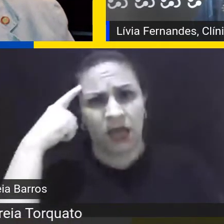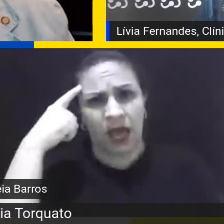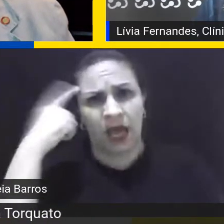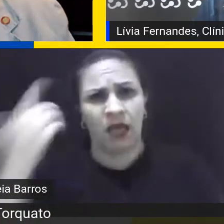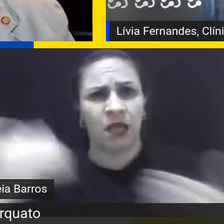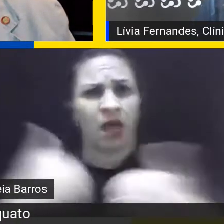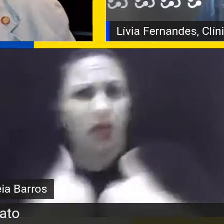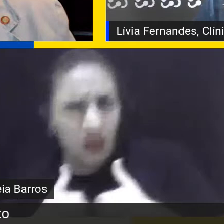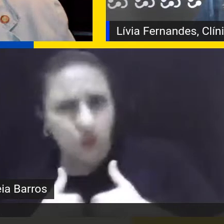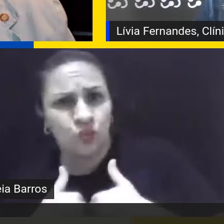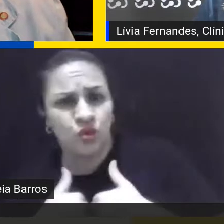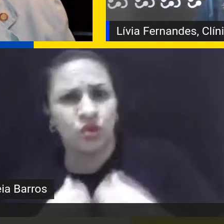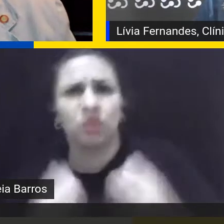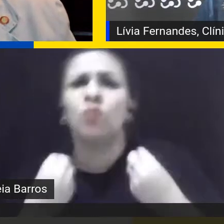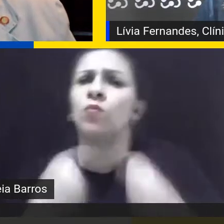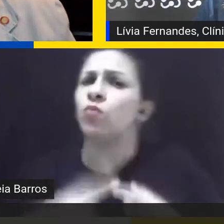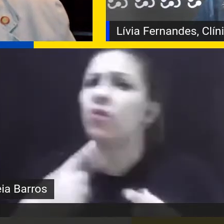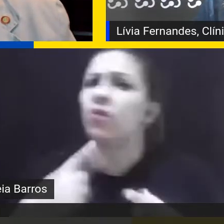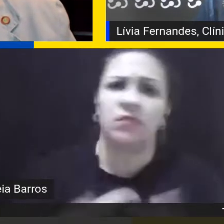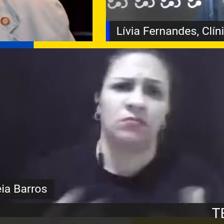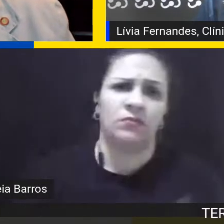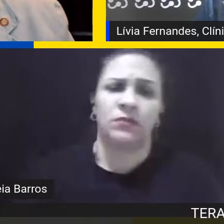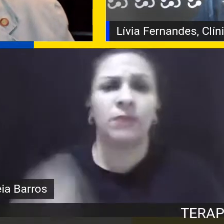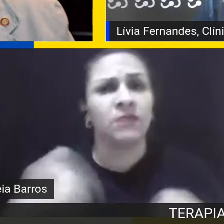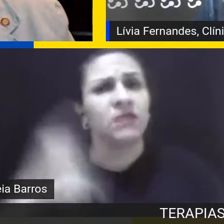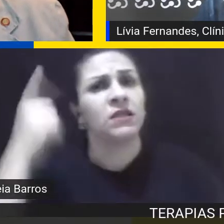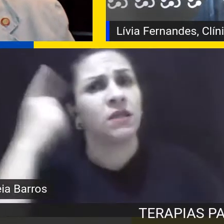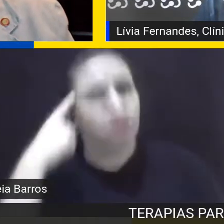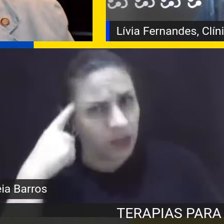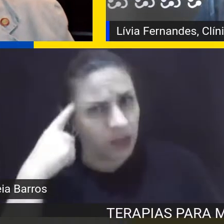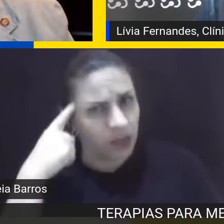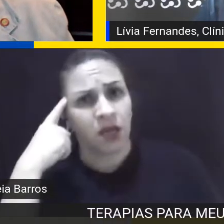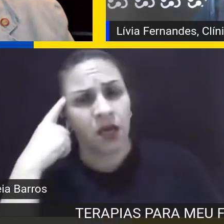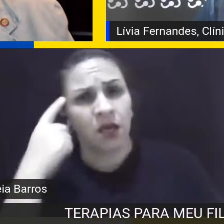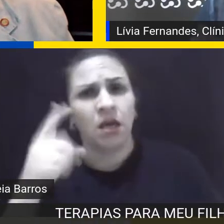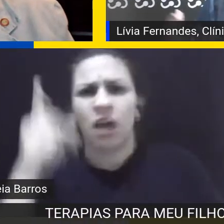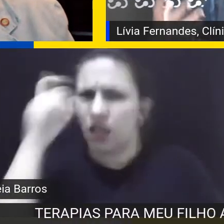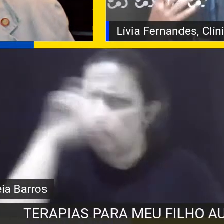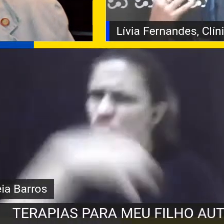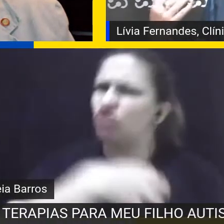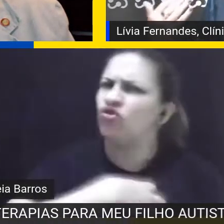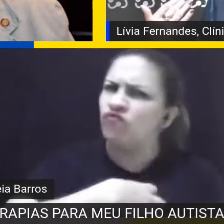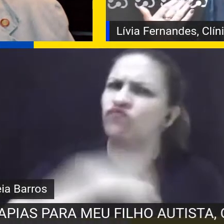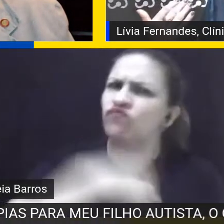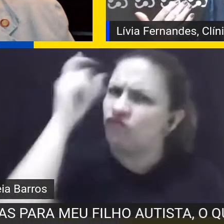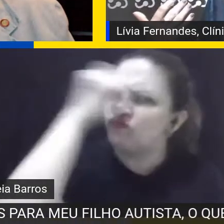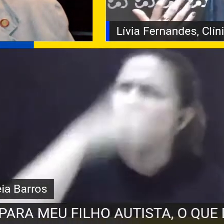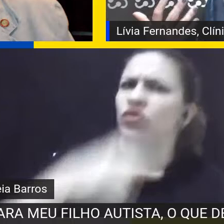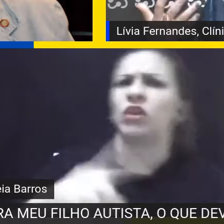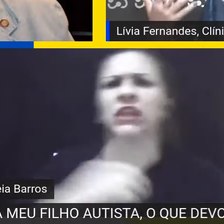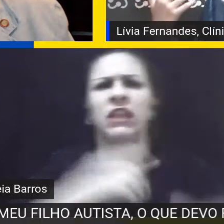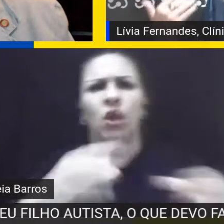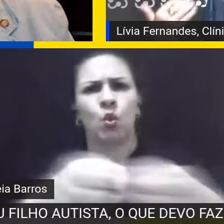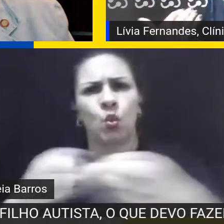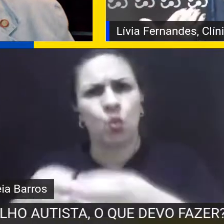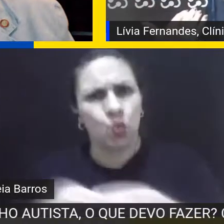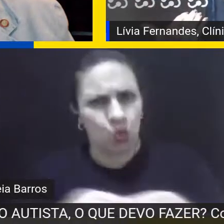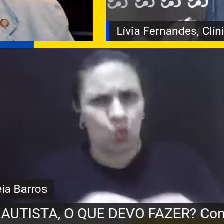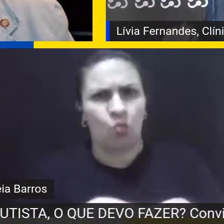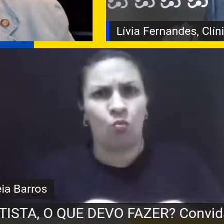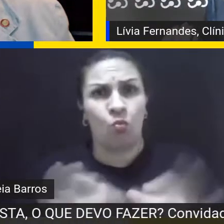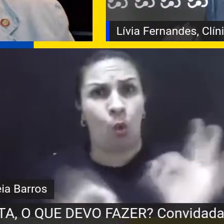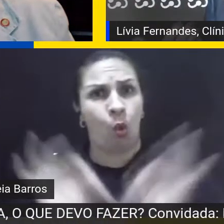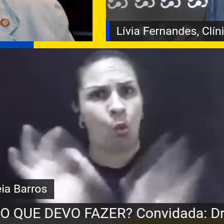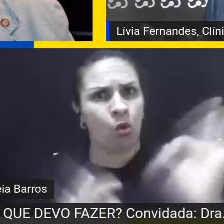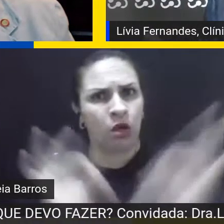convênio, né? Então, a gente fica numa situação muito complicada, porque nós temos uma equipe por detrás que a gente tem que honrar com essa